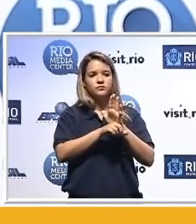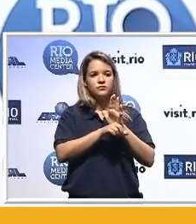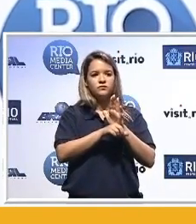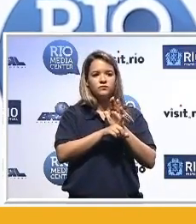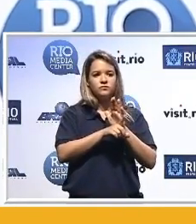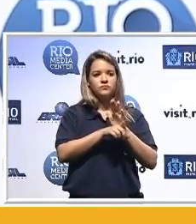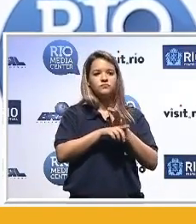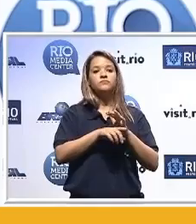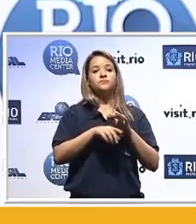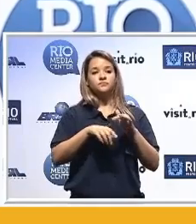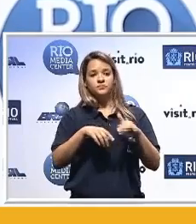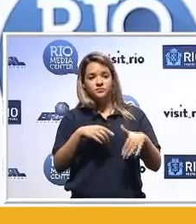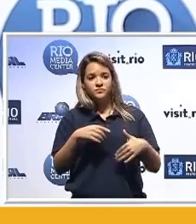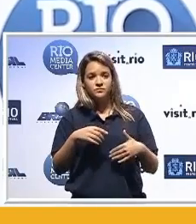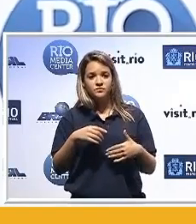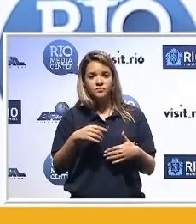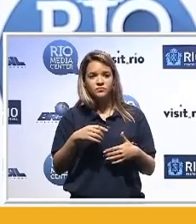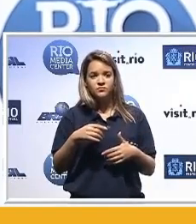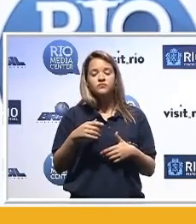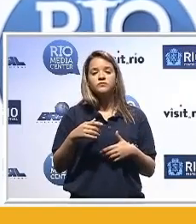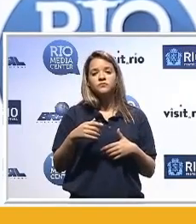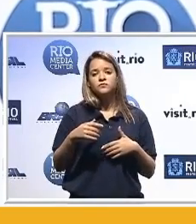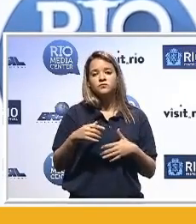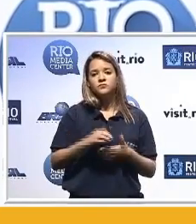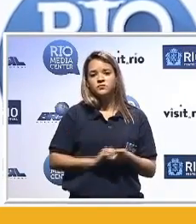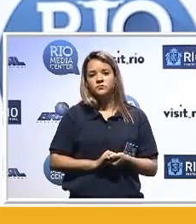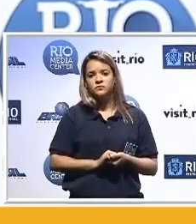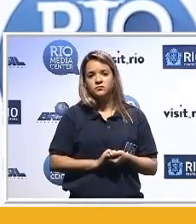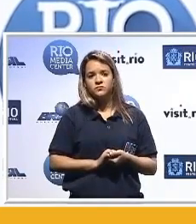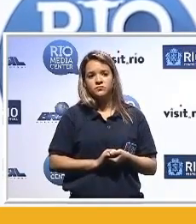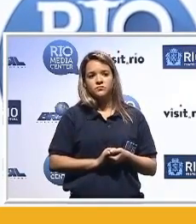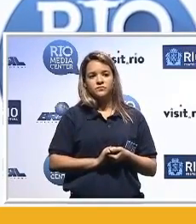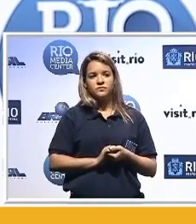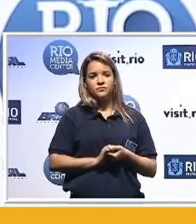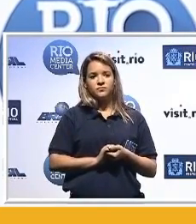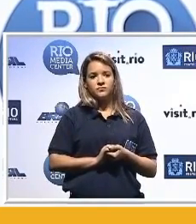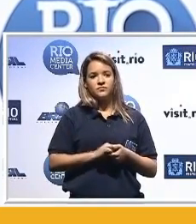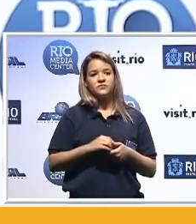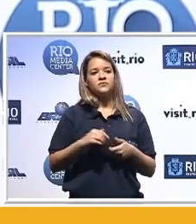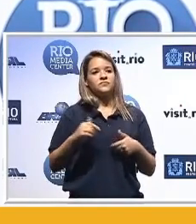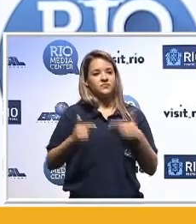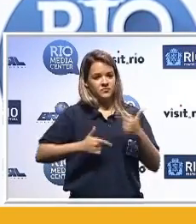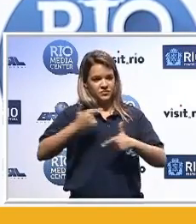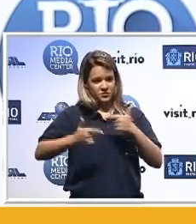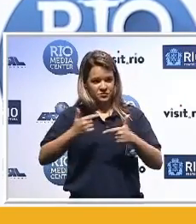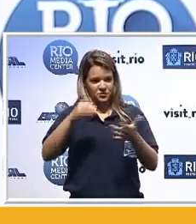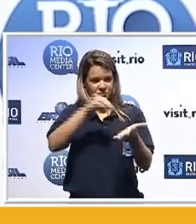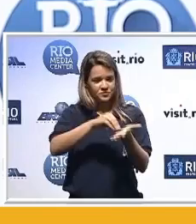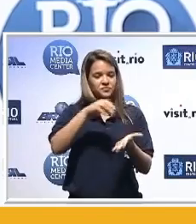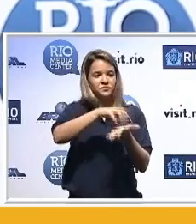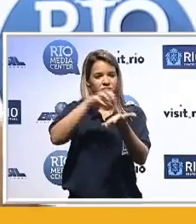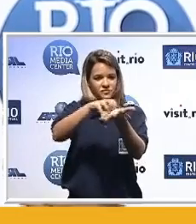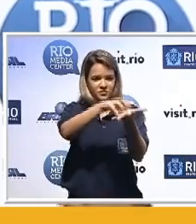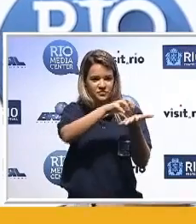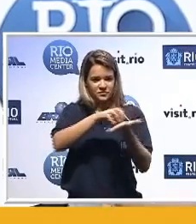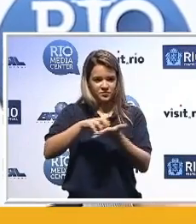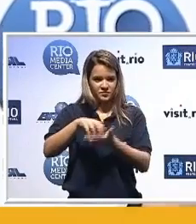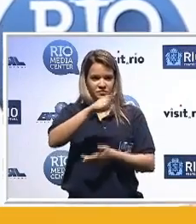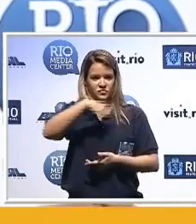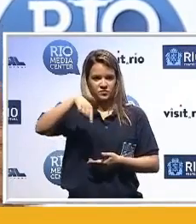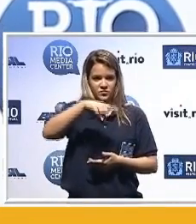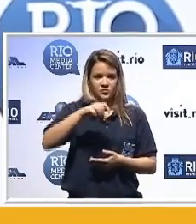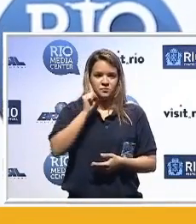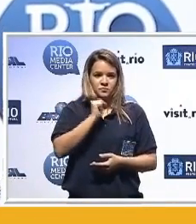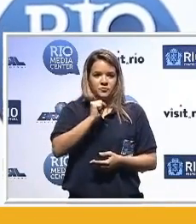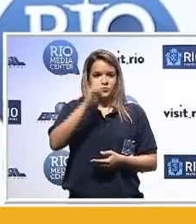auto-justificam dentro dos seus próprios segmentos. E o passo que nós temos que dar agora é sairmos disso, né, e ele mencionou aqui os